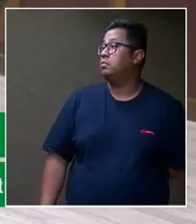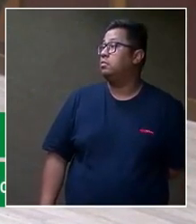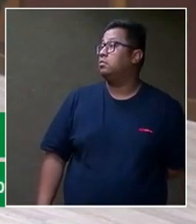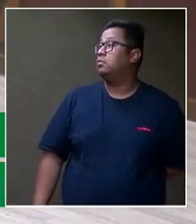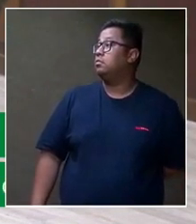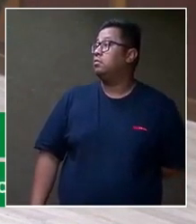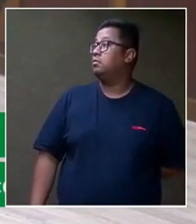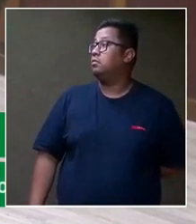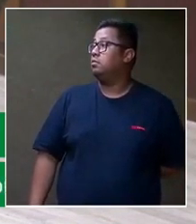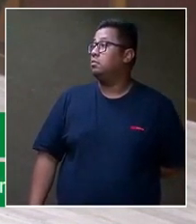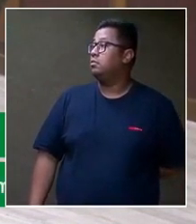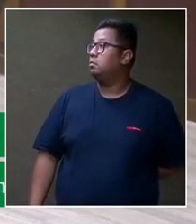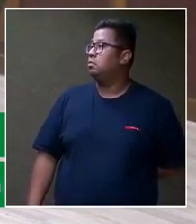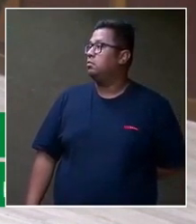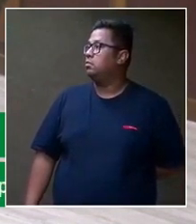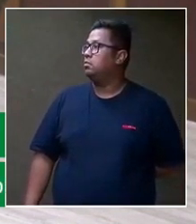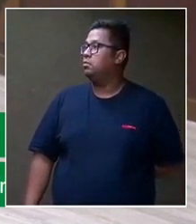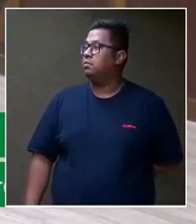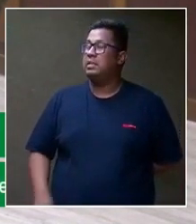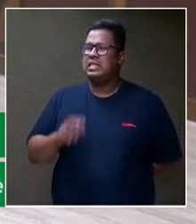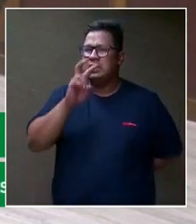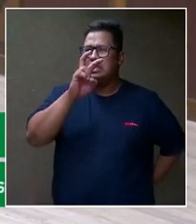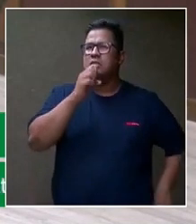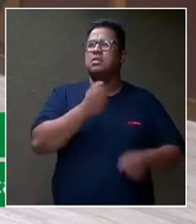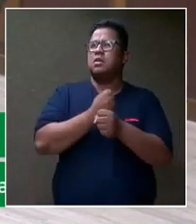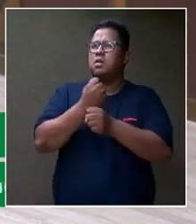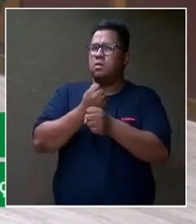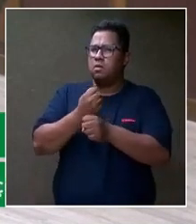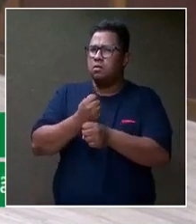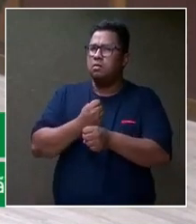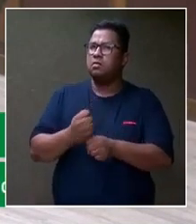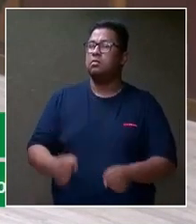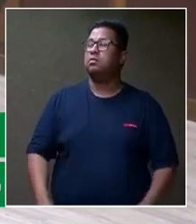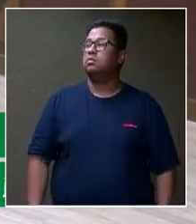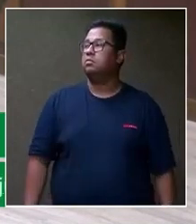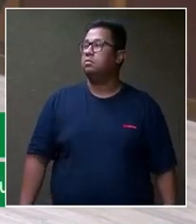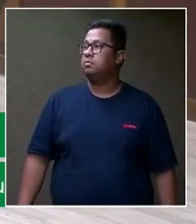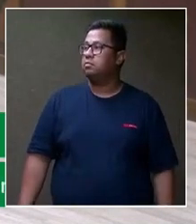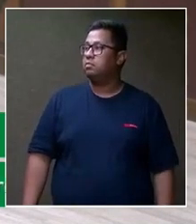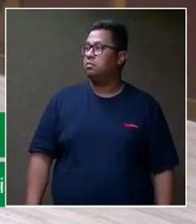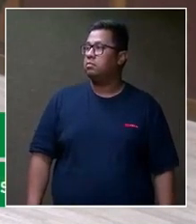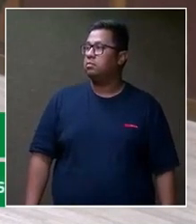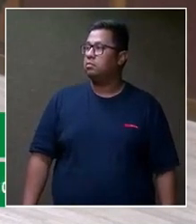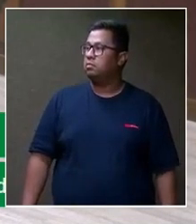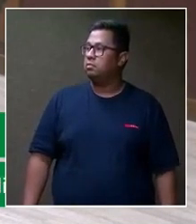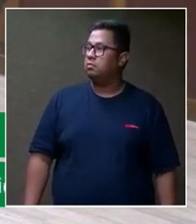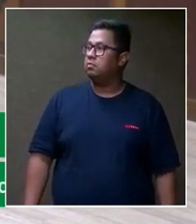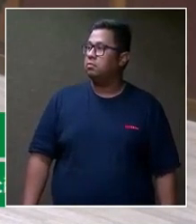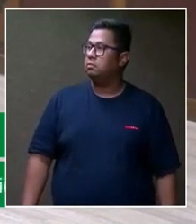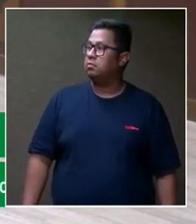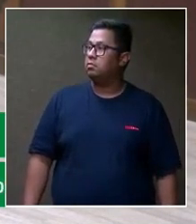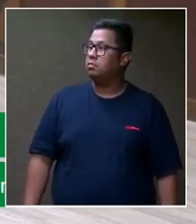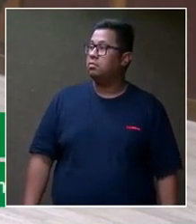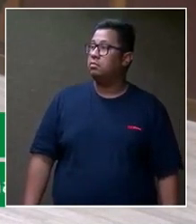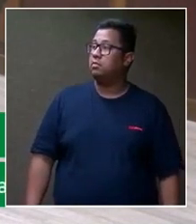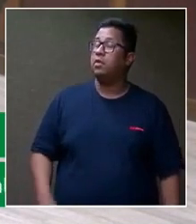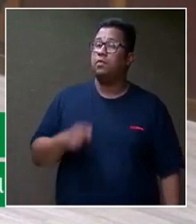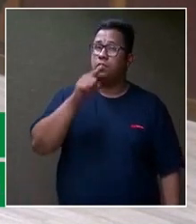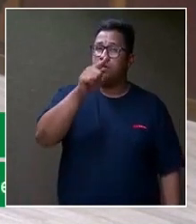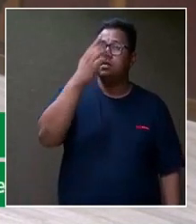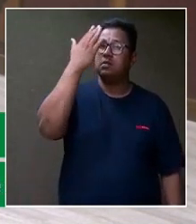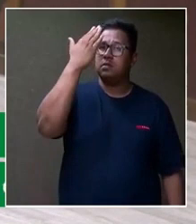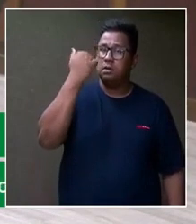Então, eu quero lembrar os senhores que faz 5 anos que eu dei esse depoimento. Tá bom. Tá? A senhora sabe